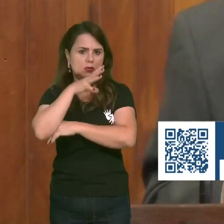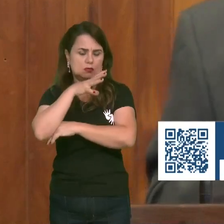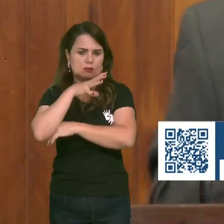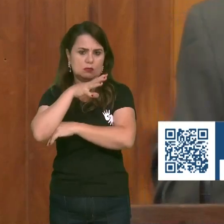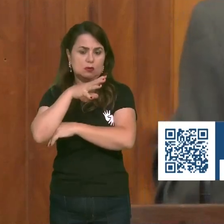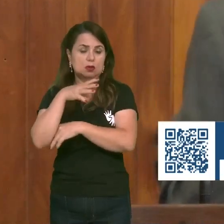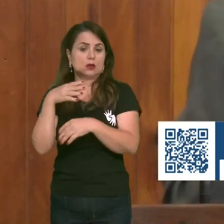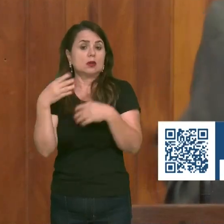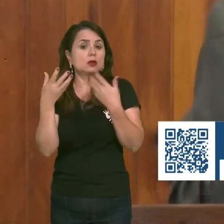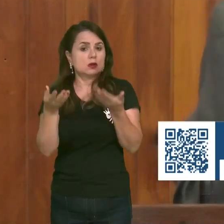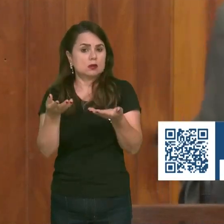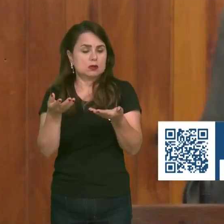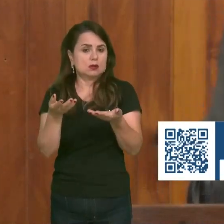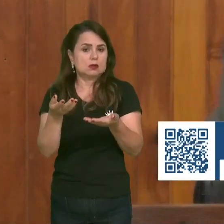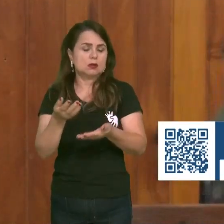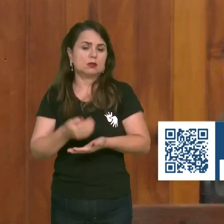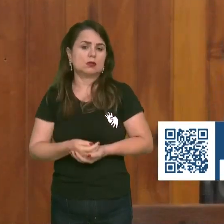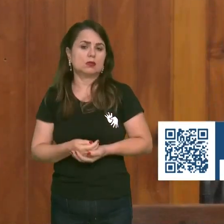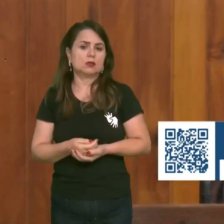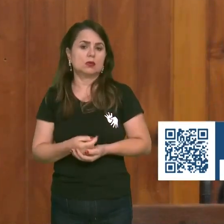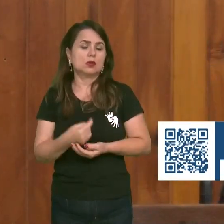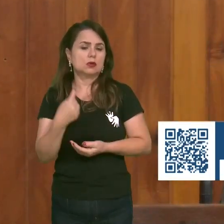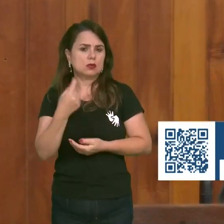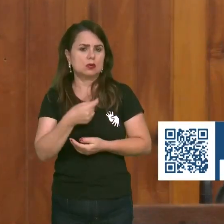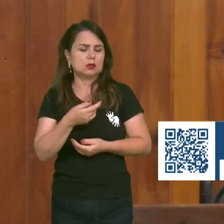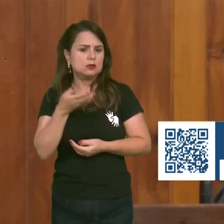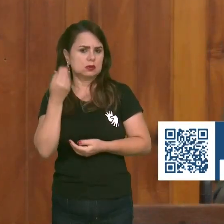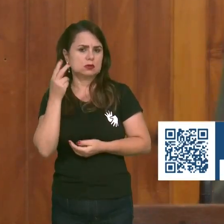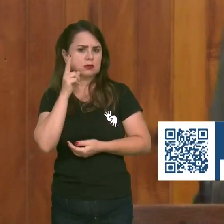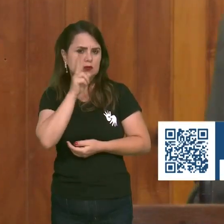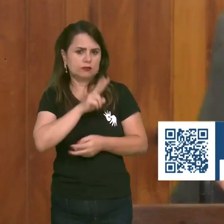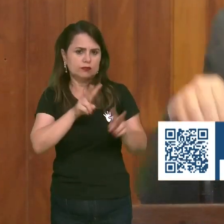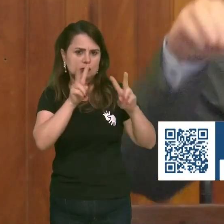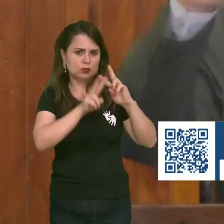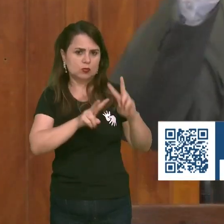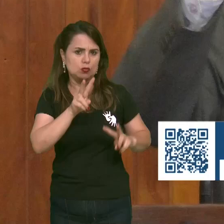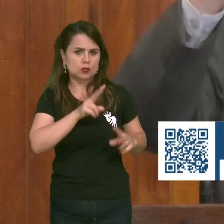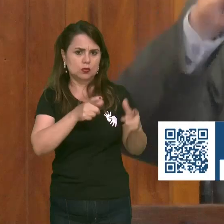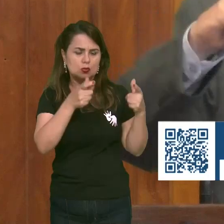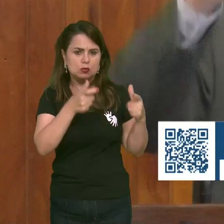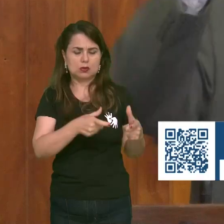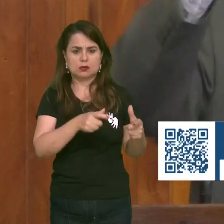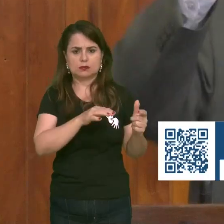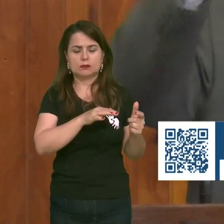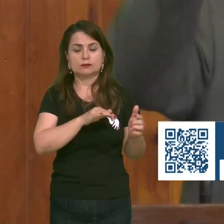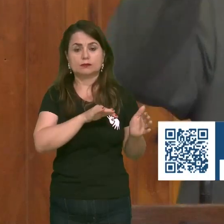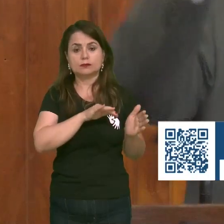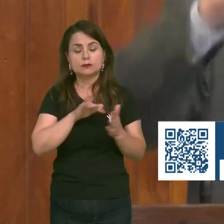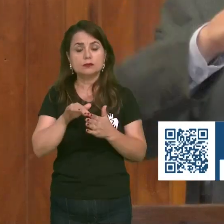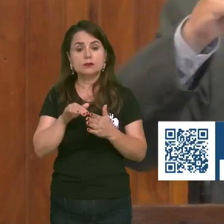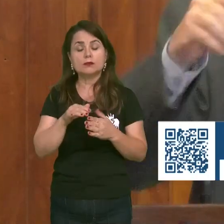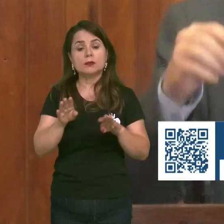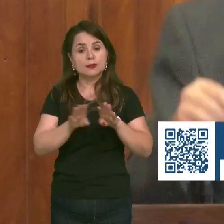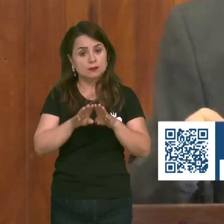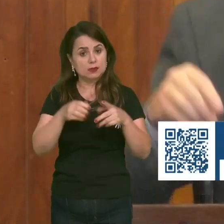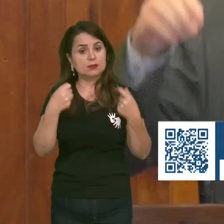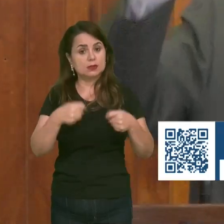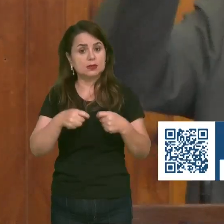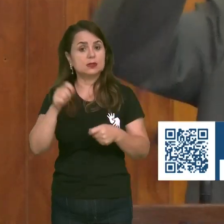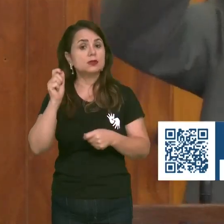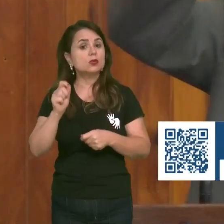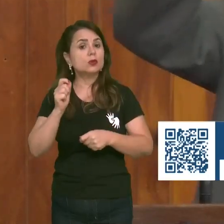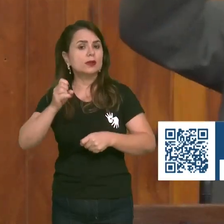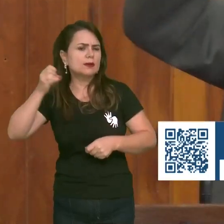a gente vê lá o que a gente assistia lá né é outra importante a construção de uma rampa de acesso